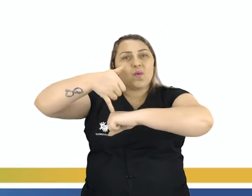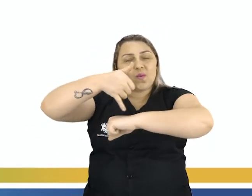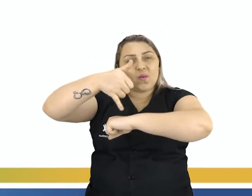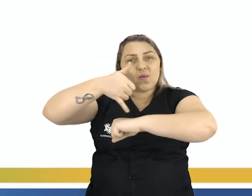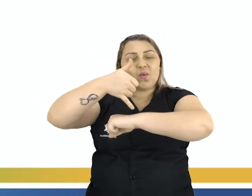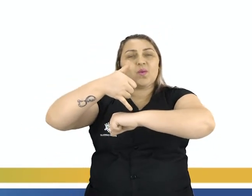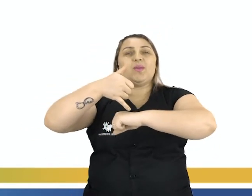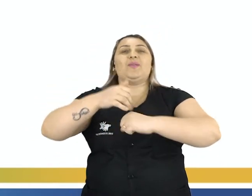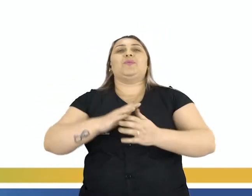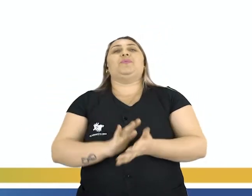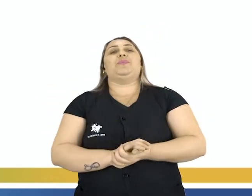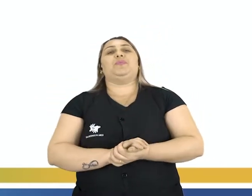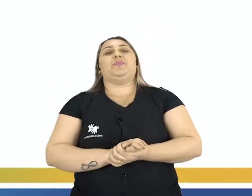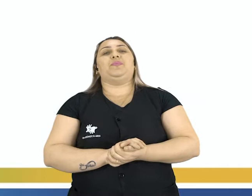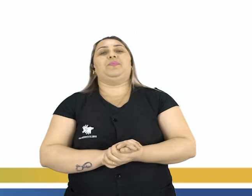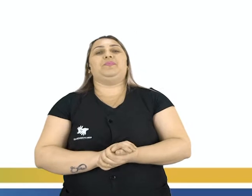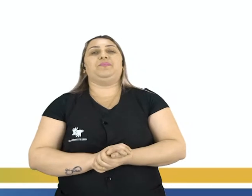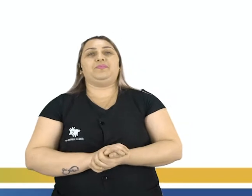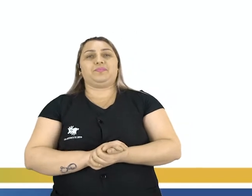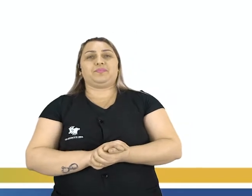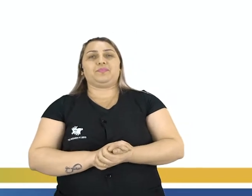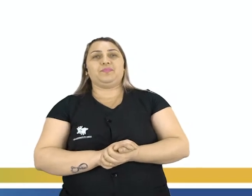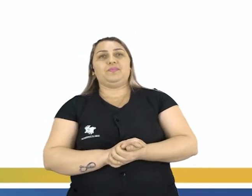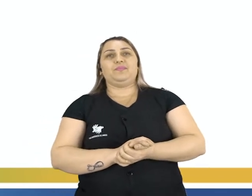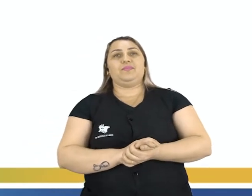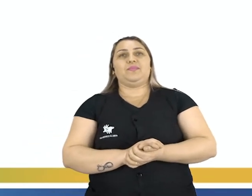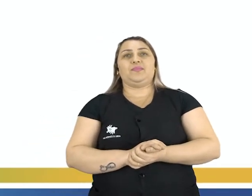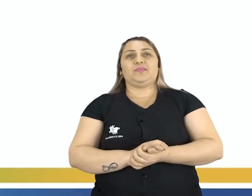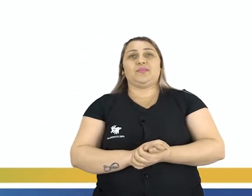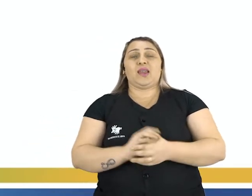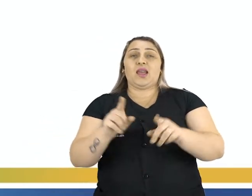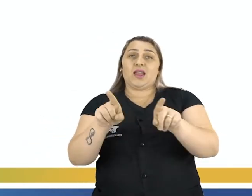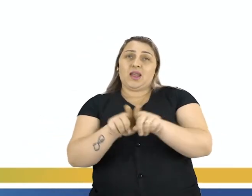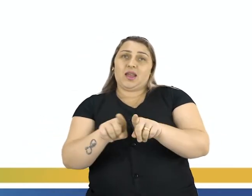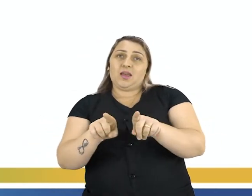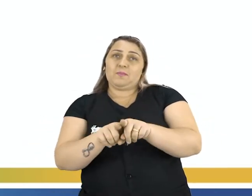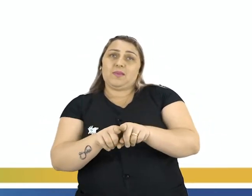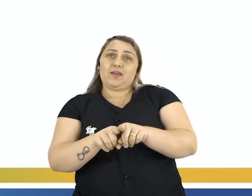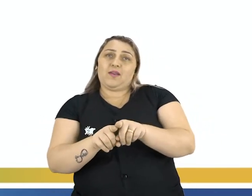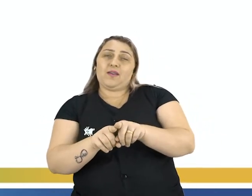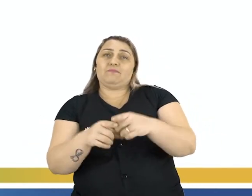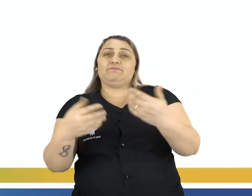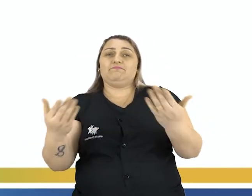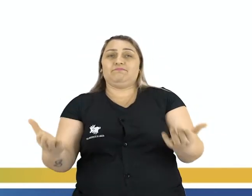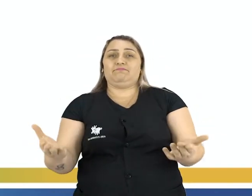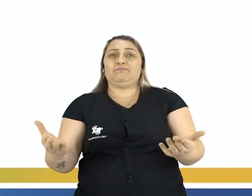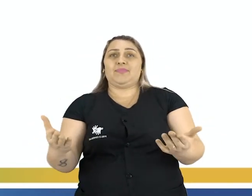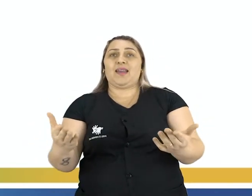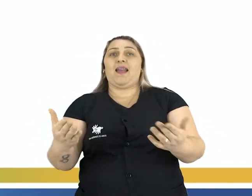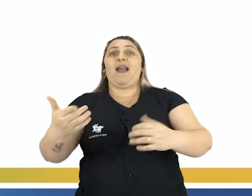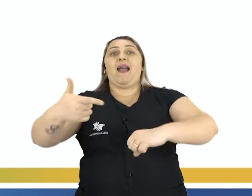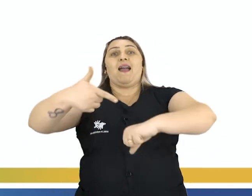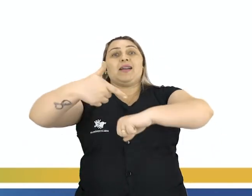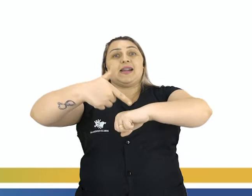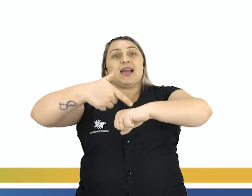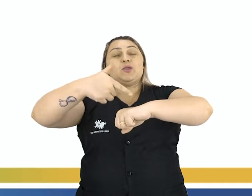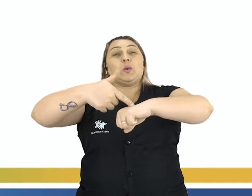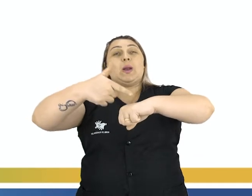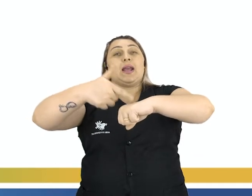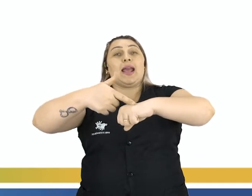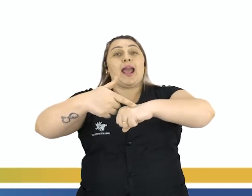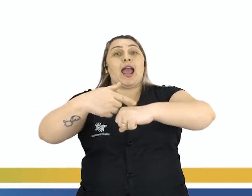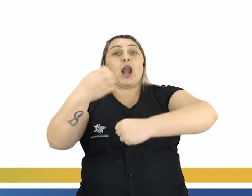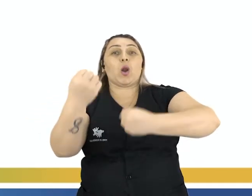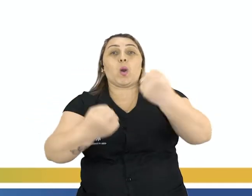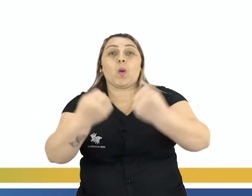Um outro tipo de produto que nós podemos medir, voltando um pouquinho, a gasolina, que